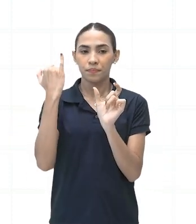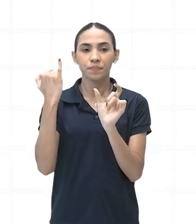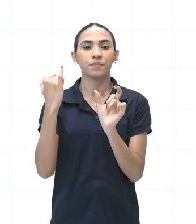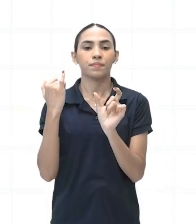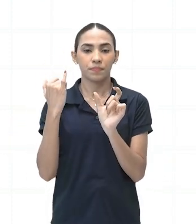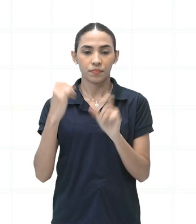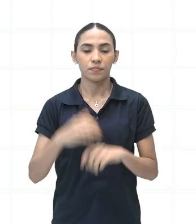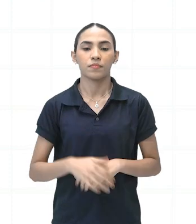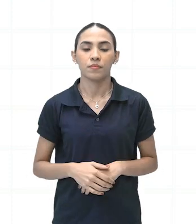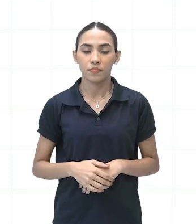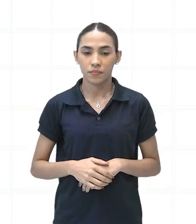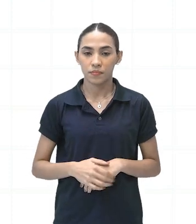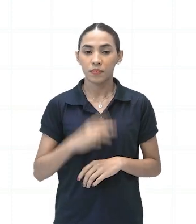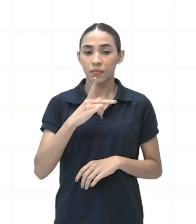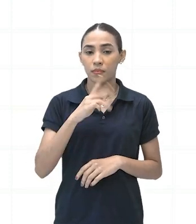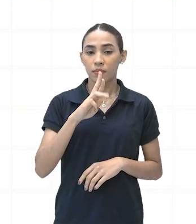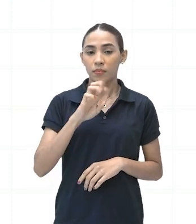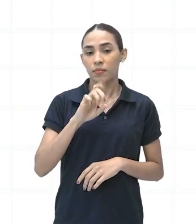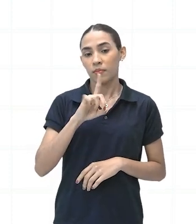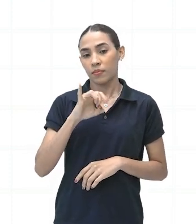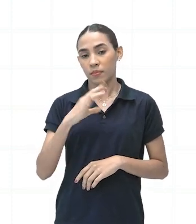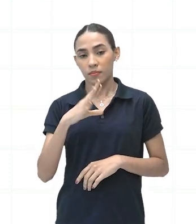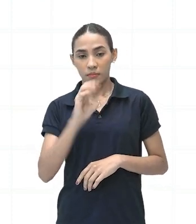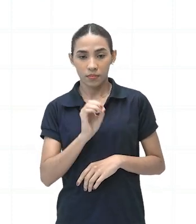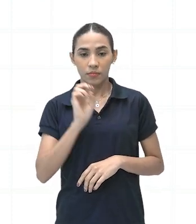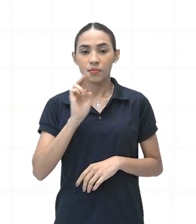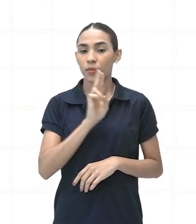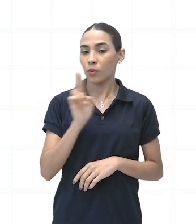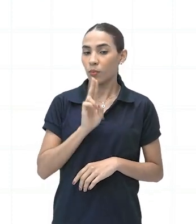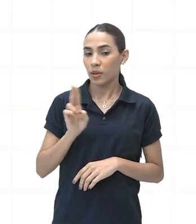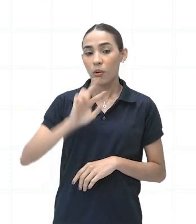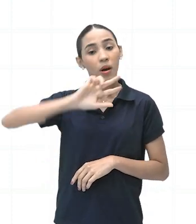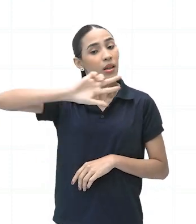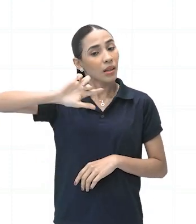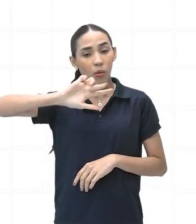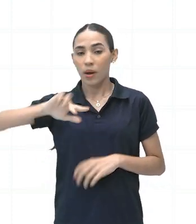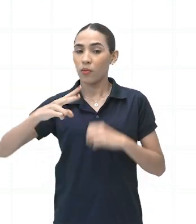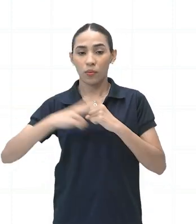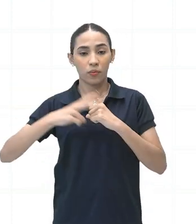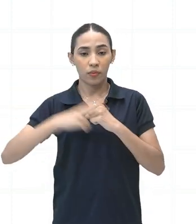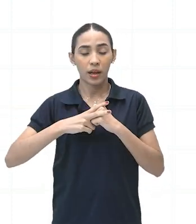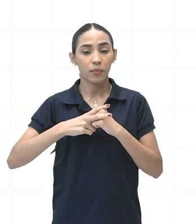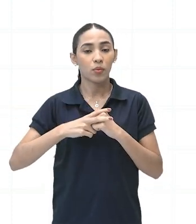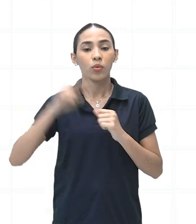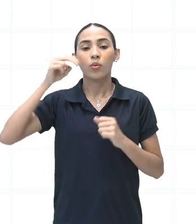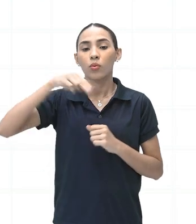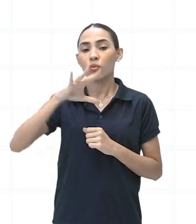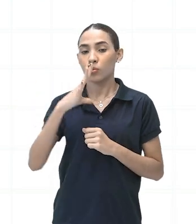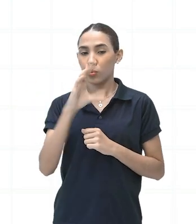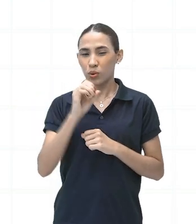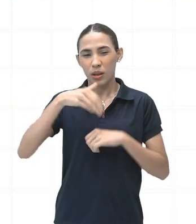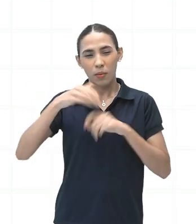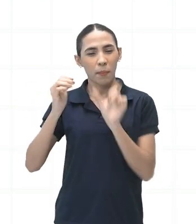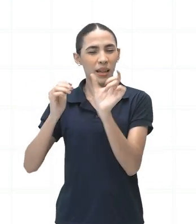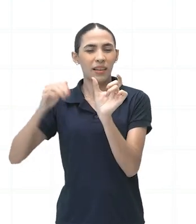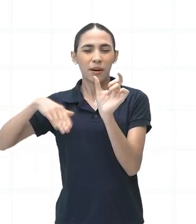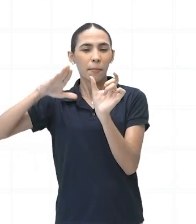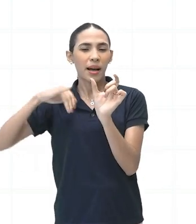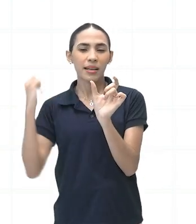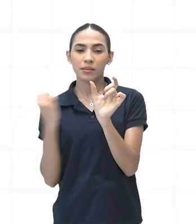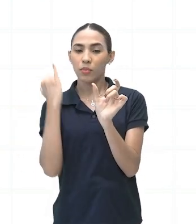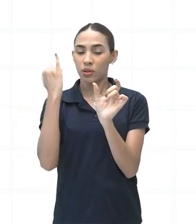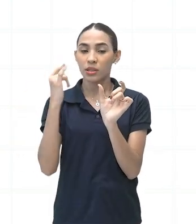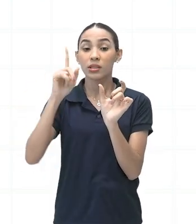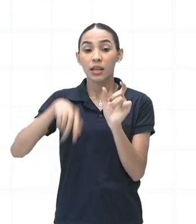importante do meu predicado nominal? Neste caso, não é o verbo, pessoal. O núcleo do predicado nominal é